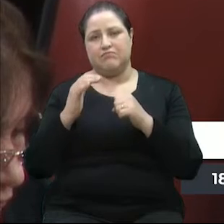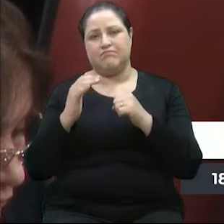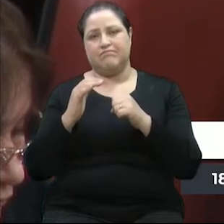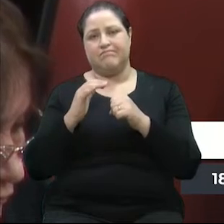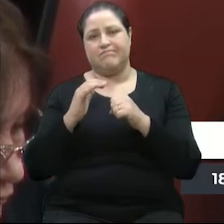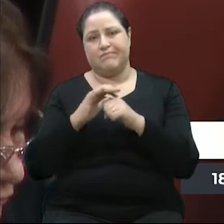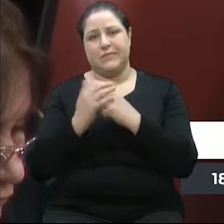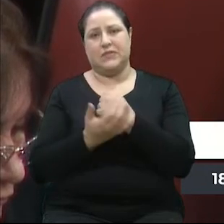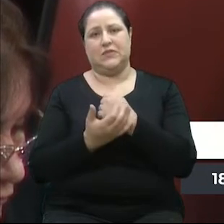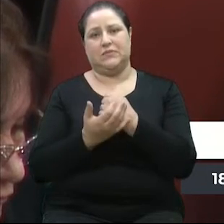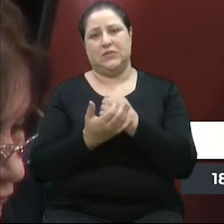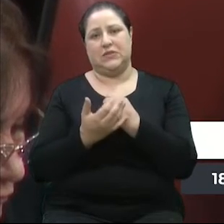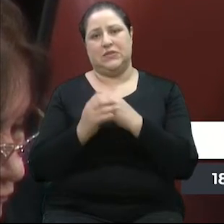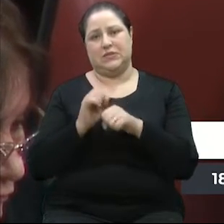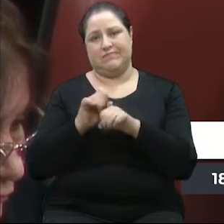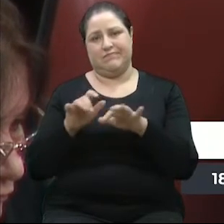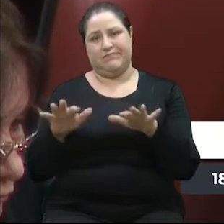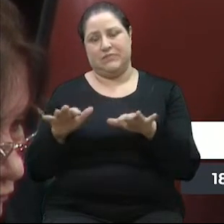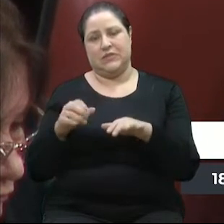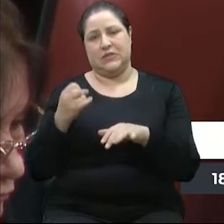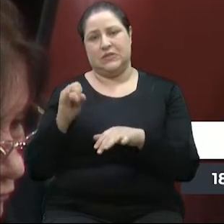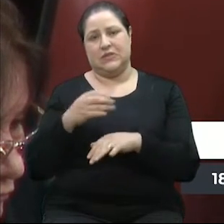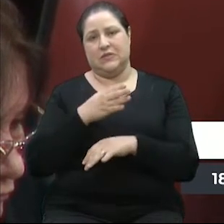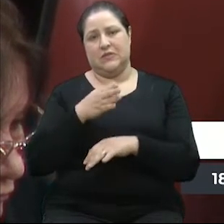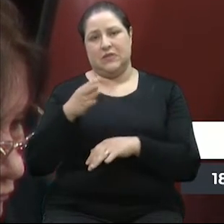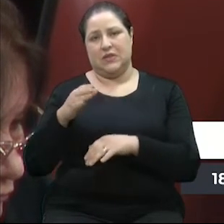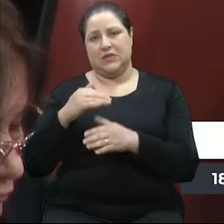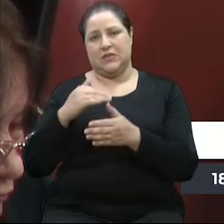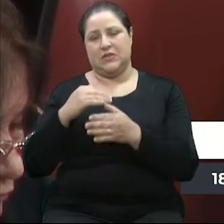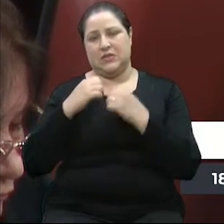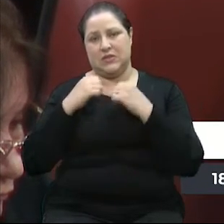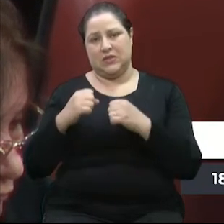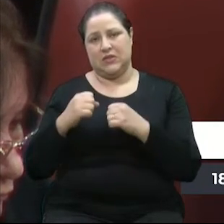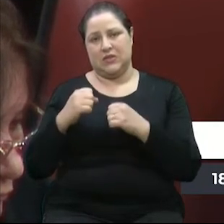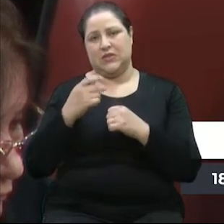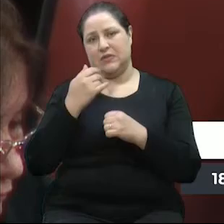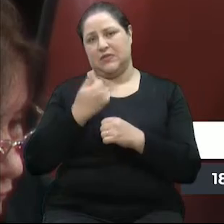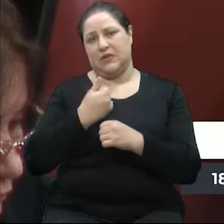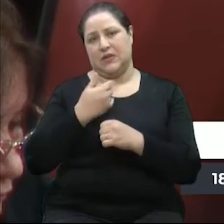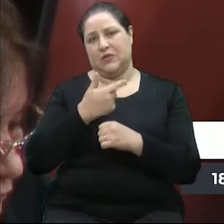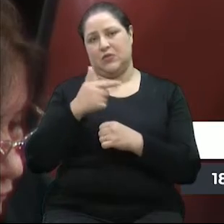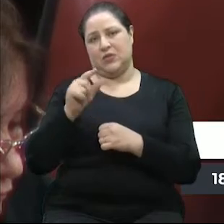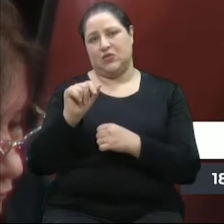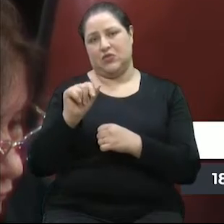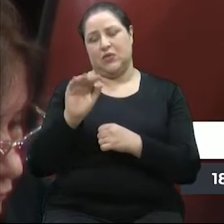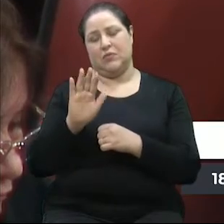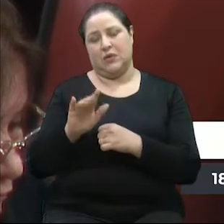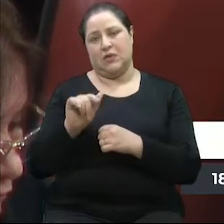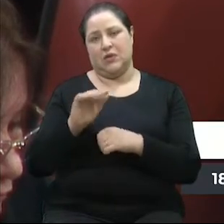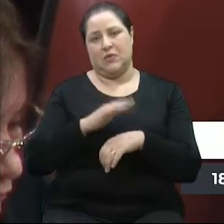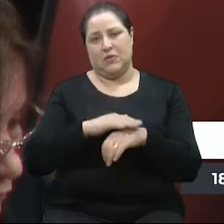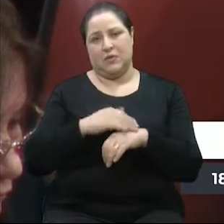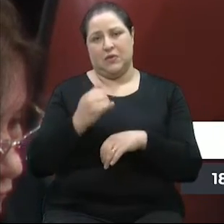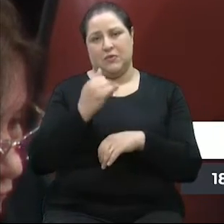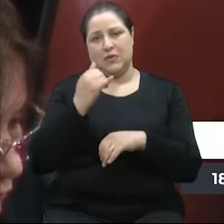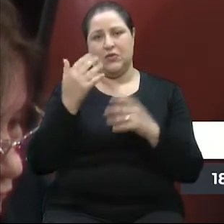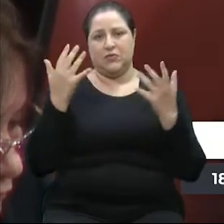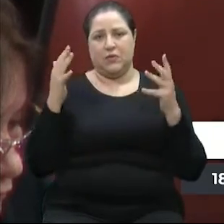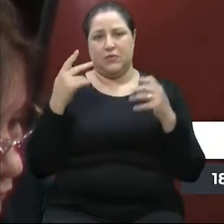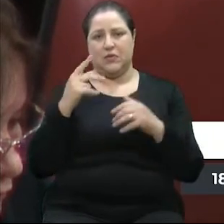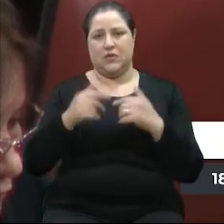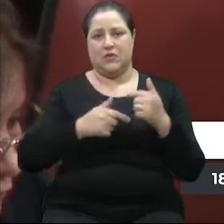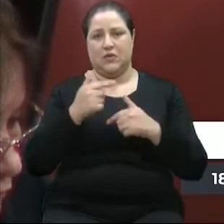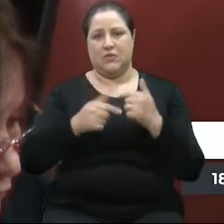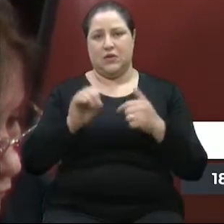sabe dizer que não tem dinheiro. Mas então acho que são passos importantes, são degraus, lhe parabenizo por essa causa nobre, vereador